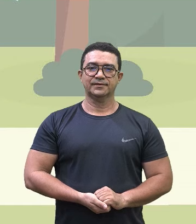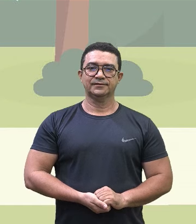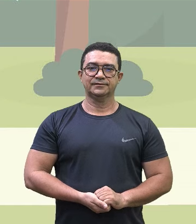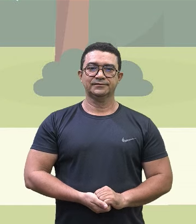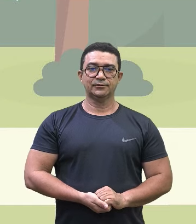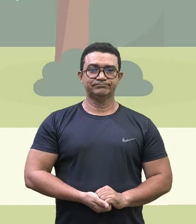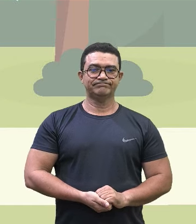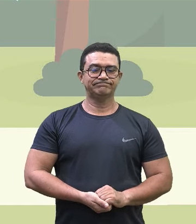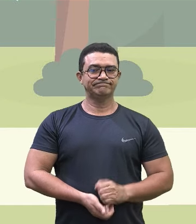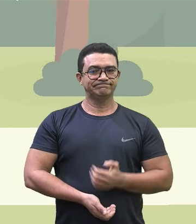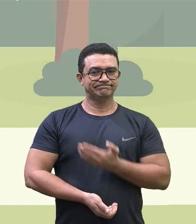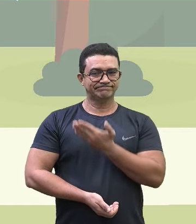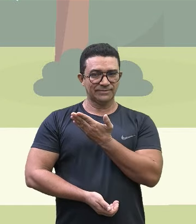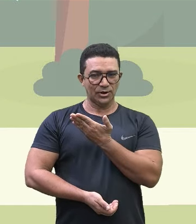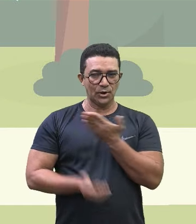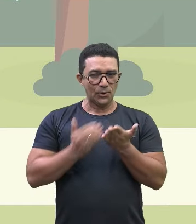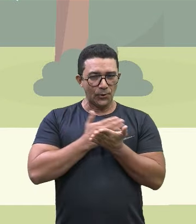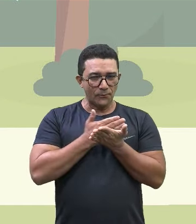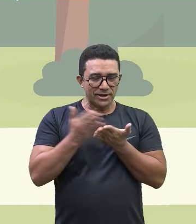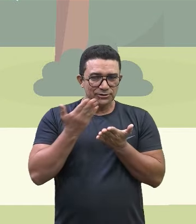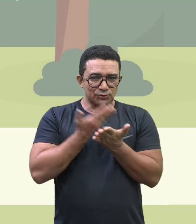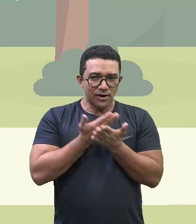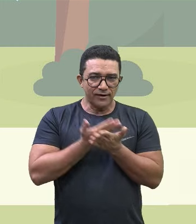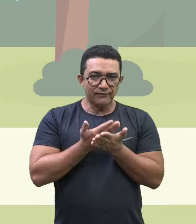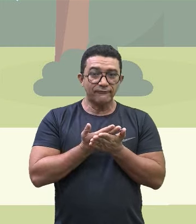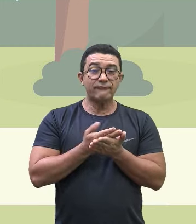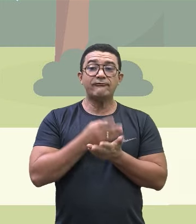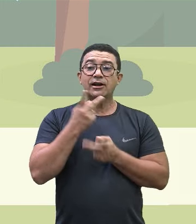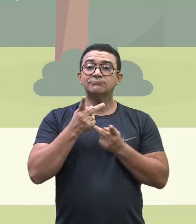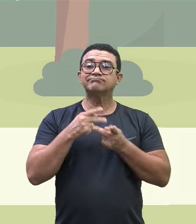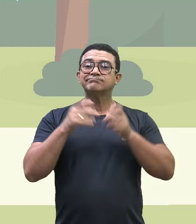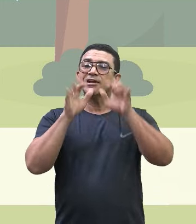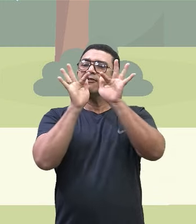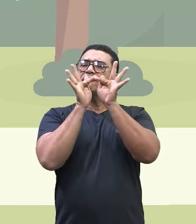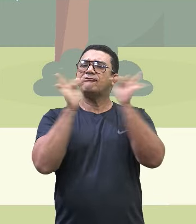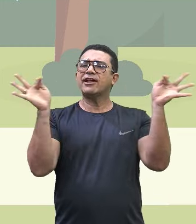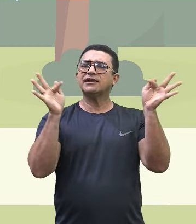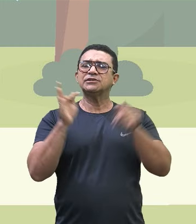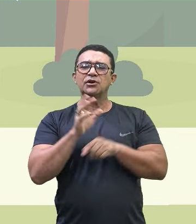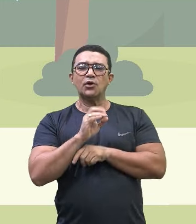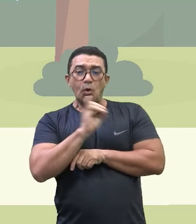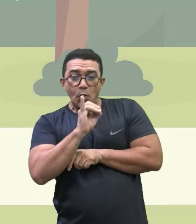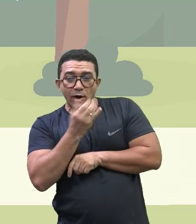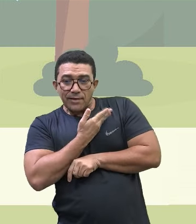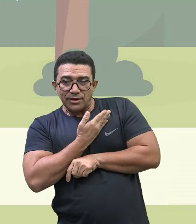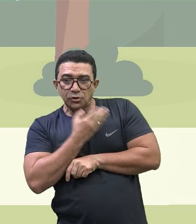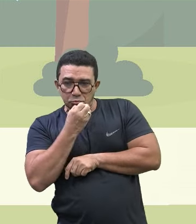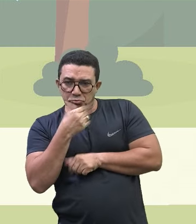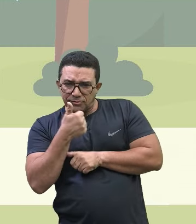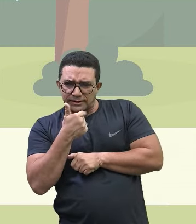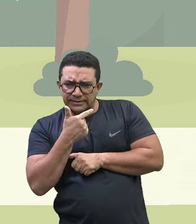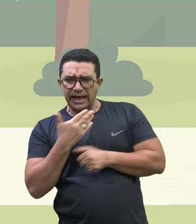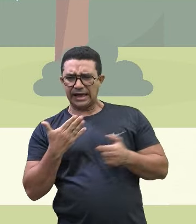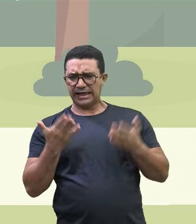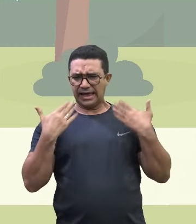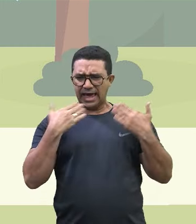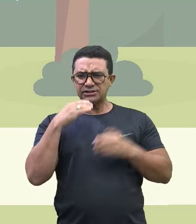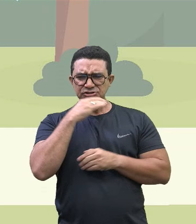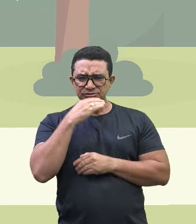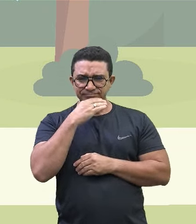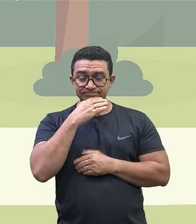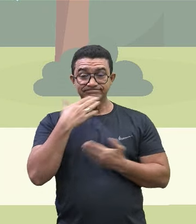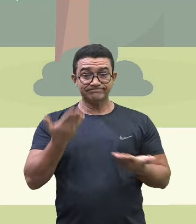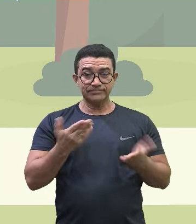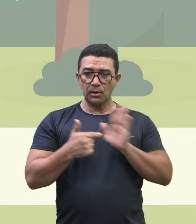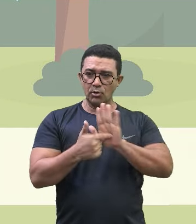Olha aqui esse início de aula falando: ei amigo, tá muito quente? O que eu quero trazer para vocês hoje